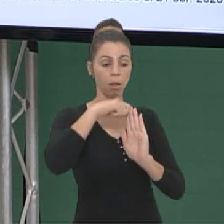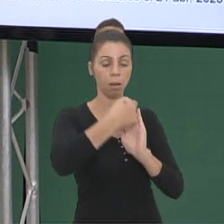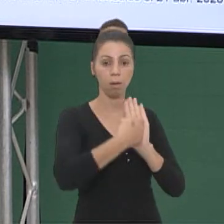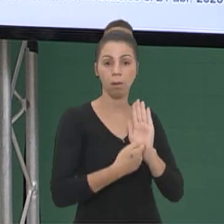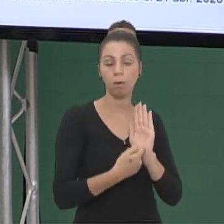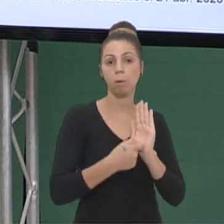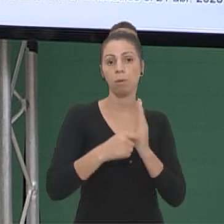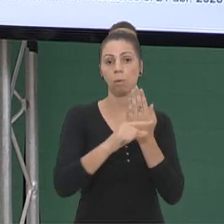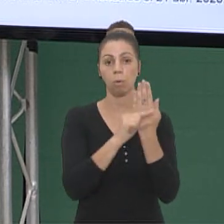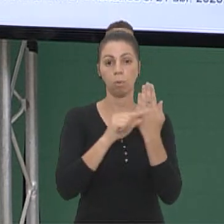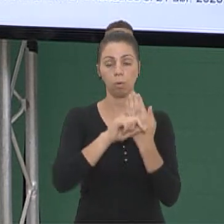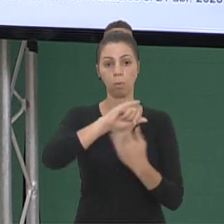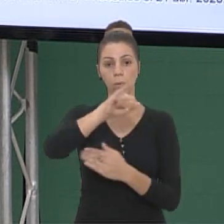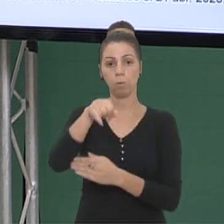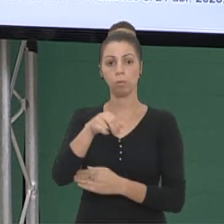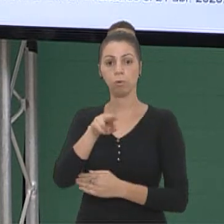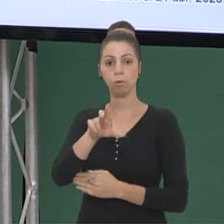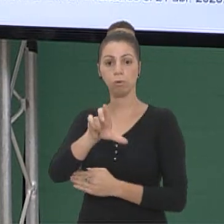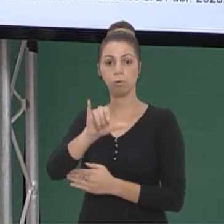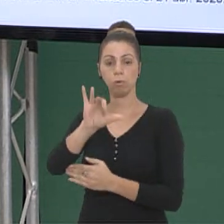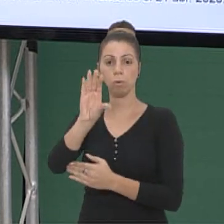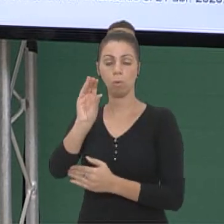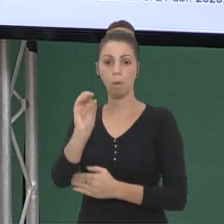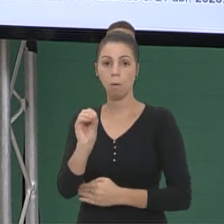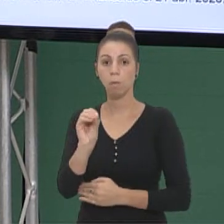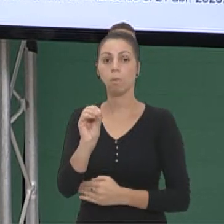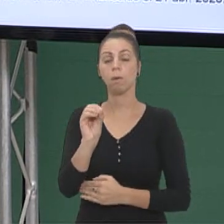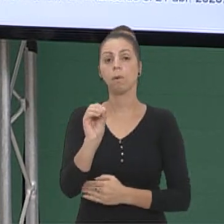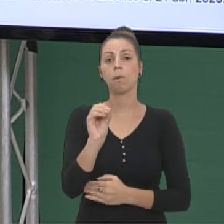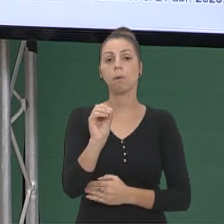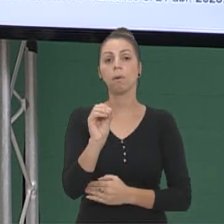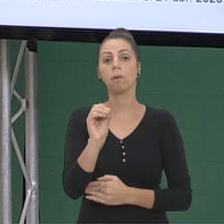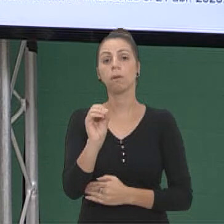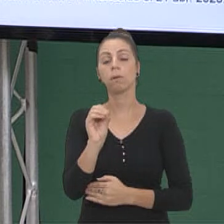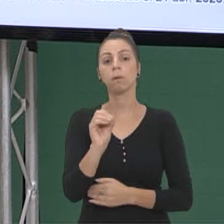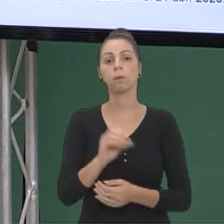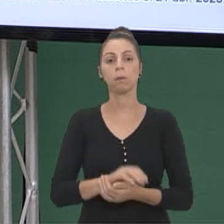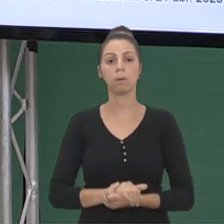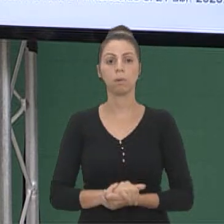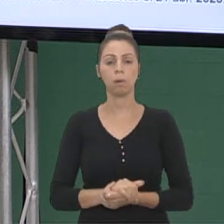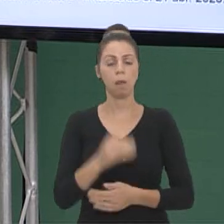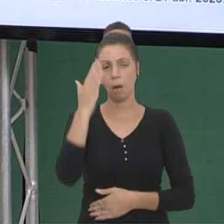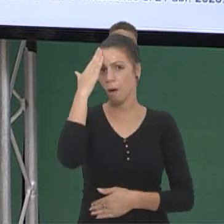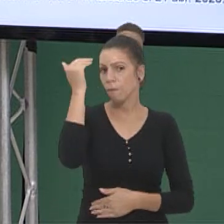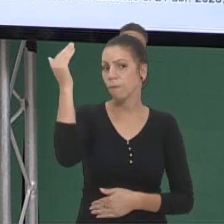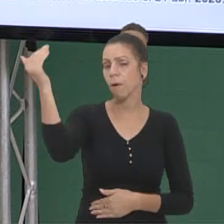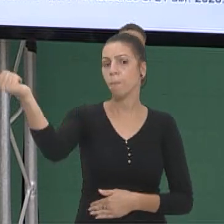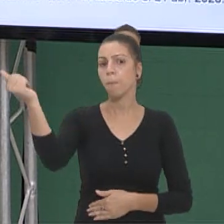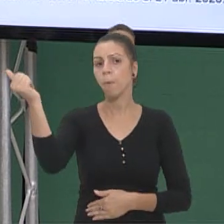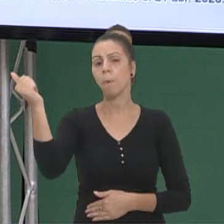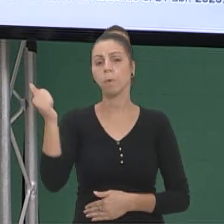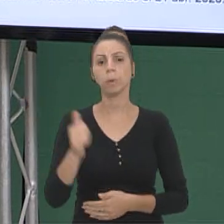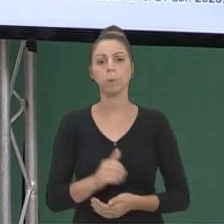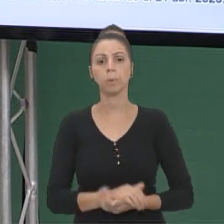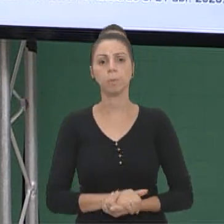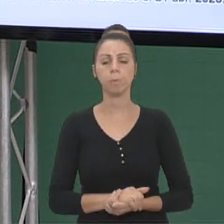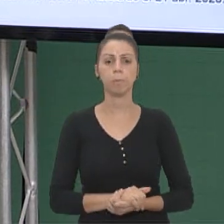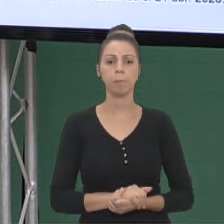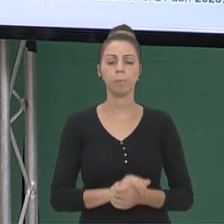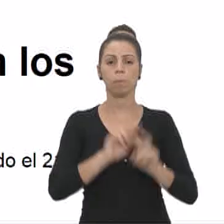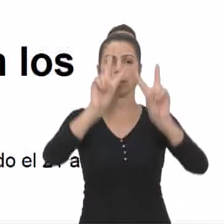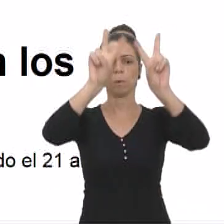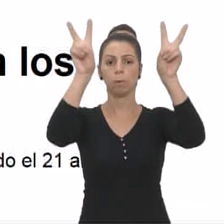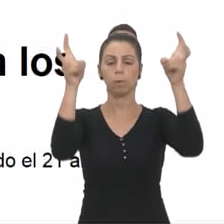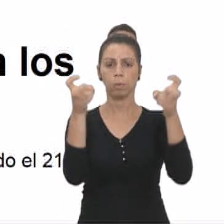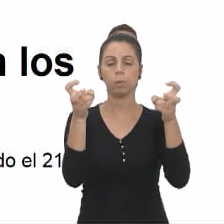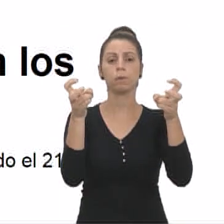Julio Cortázar, um escritor argentino renomado e com várias traduções de sua grande obra. O título do